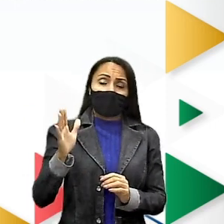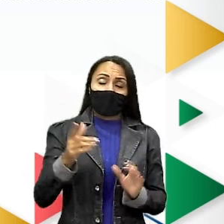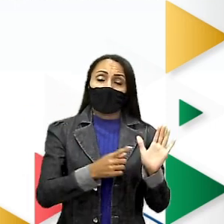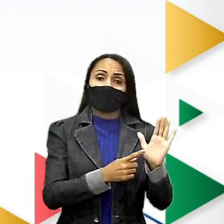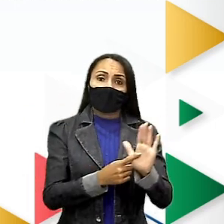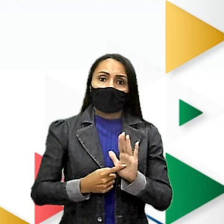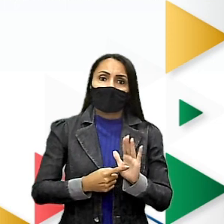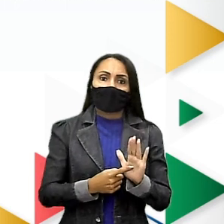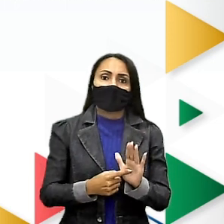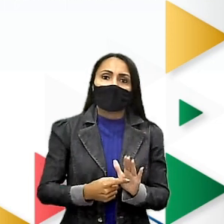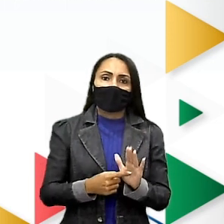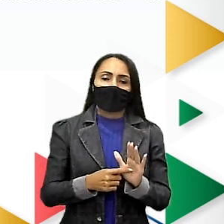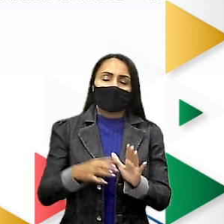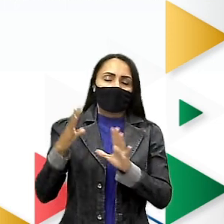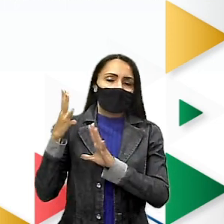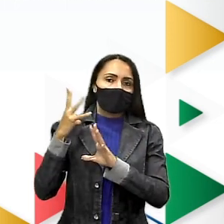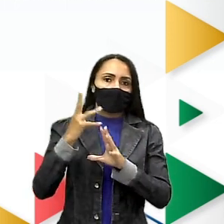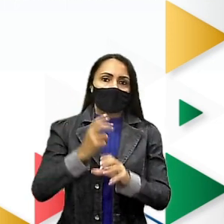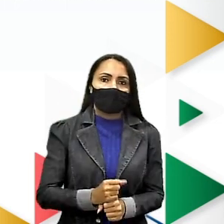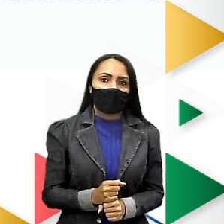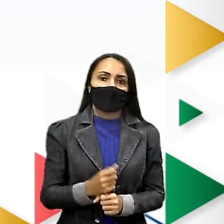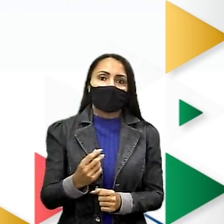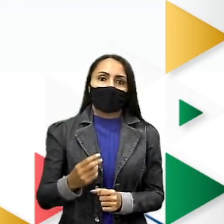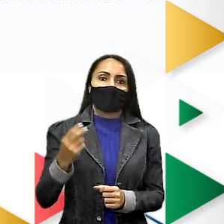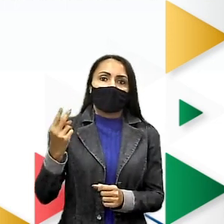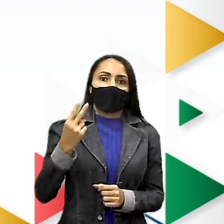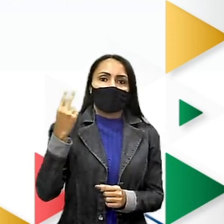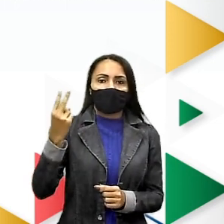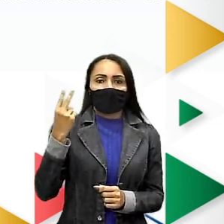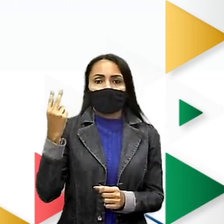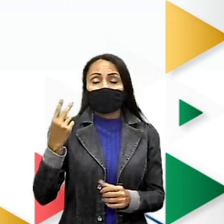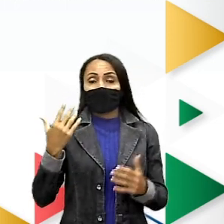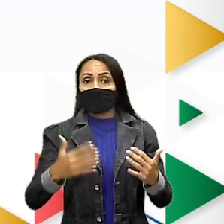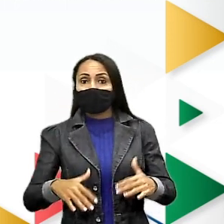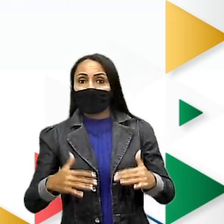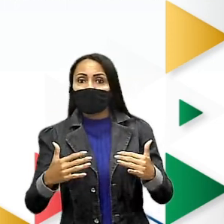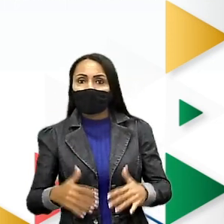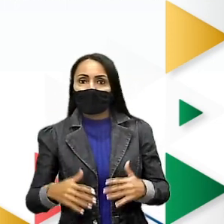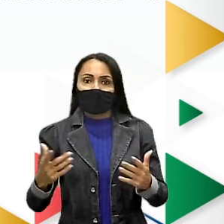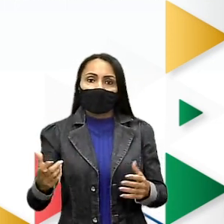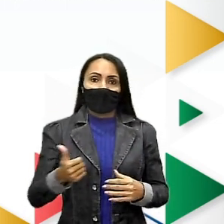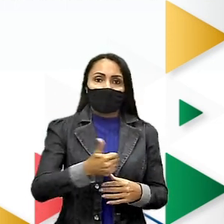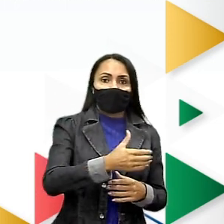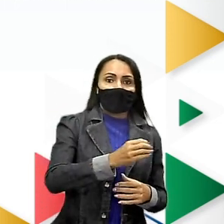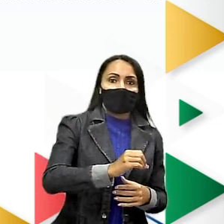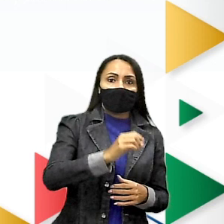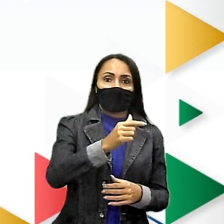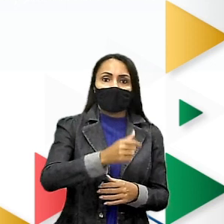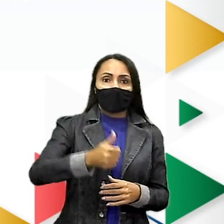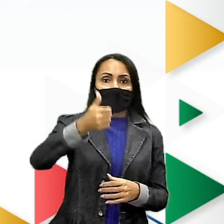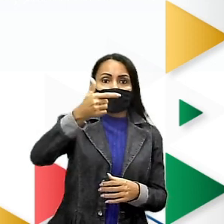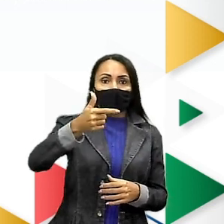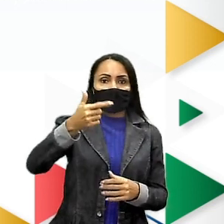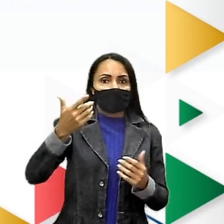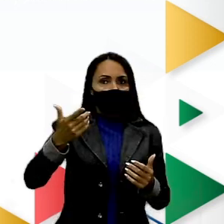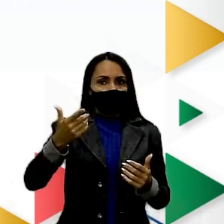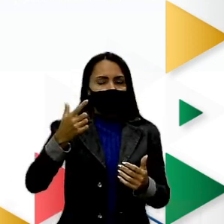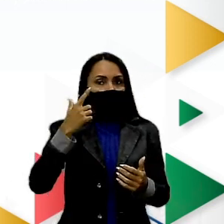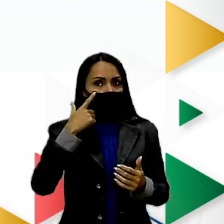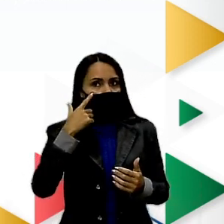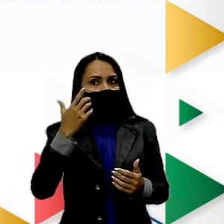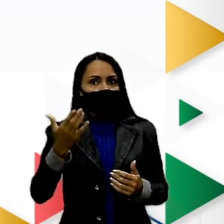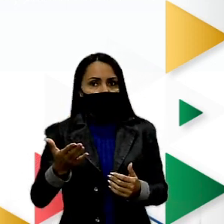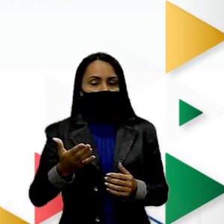exposição resumida de um valor imenso, 10 elevado a 12. Se liga aí, 10